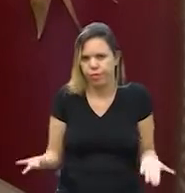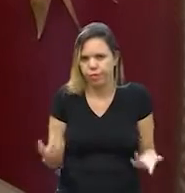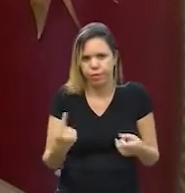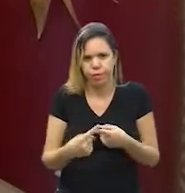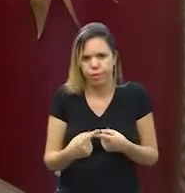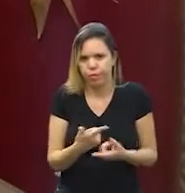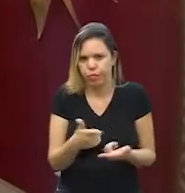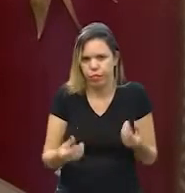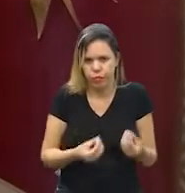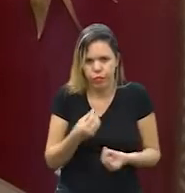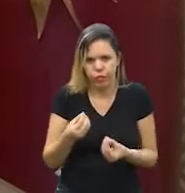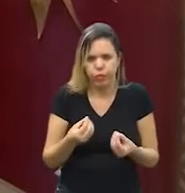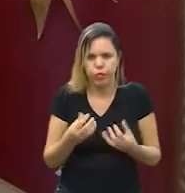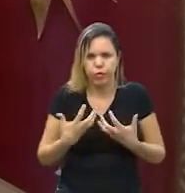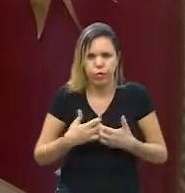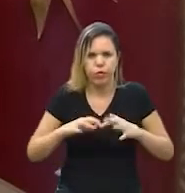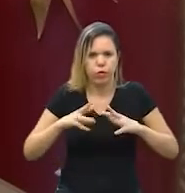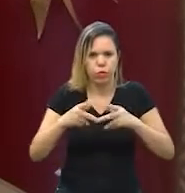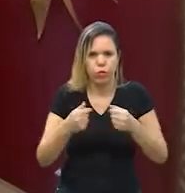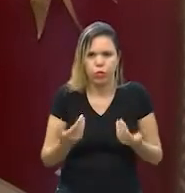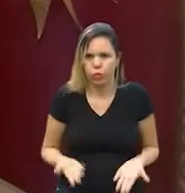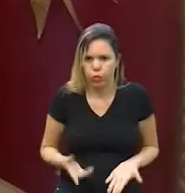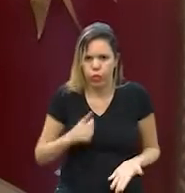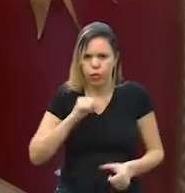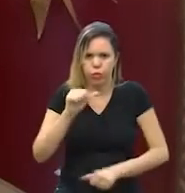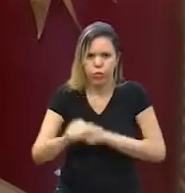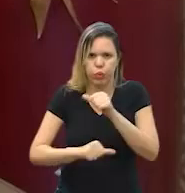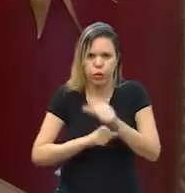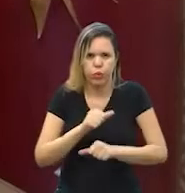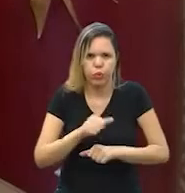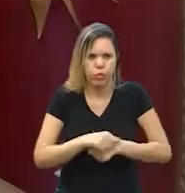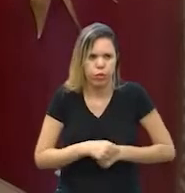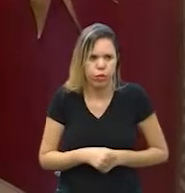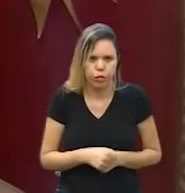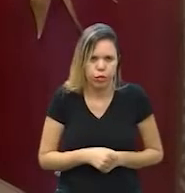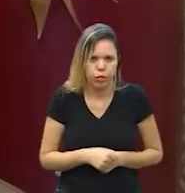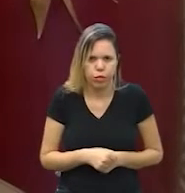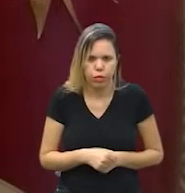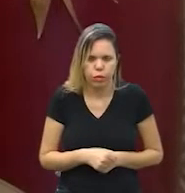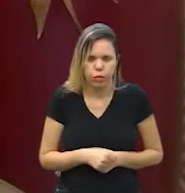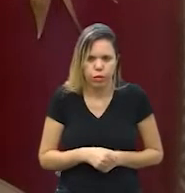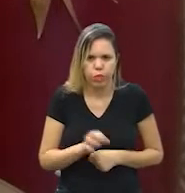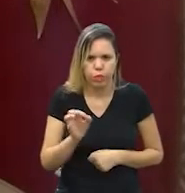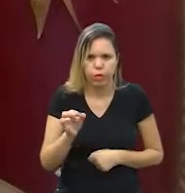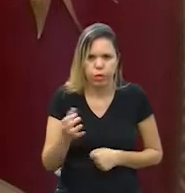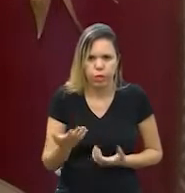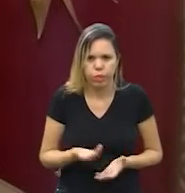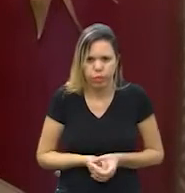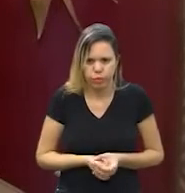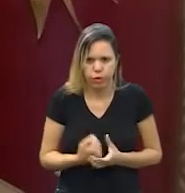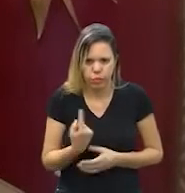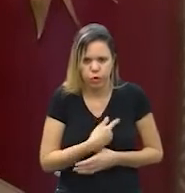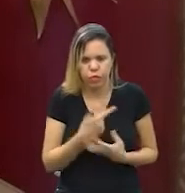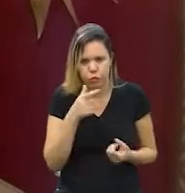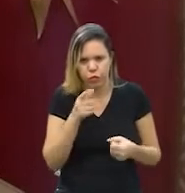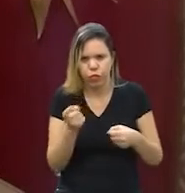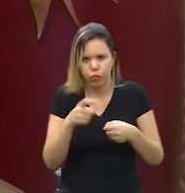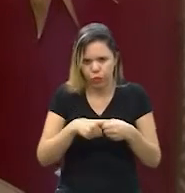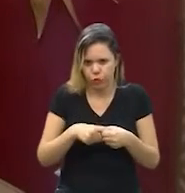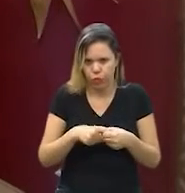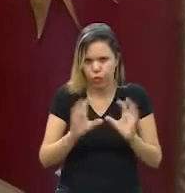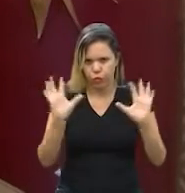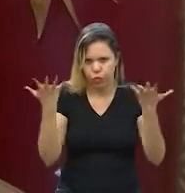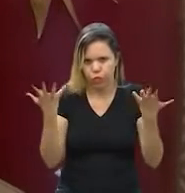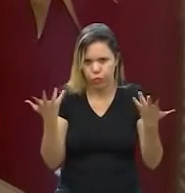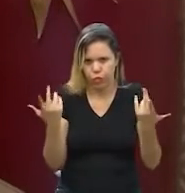forma diferente, porque não tem como a gente passar por tudo isso sem ter uma mudança, né? Mas, com certeza, nós